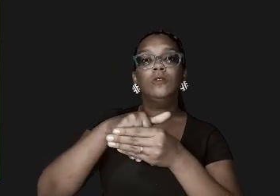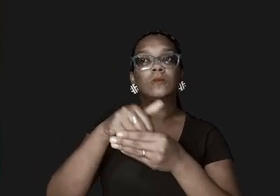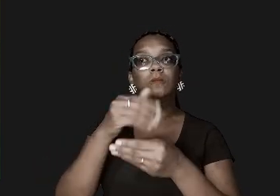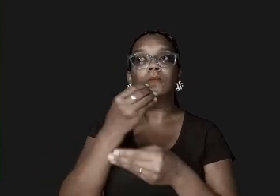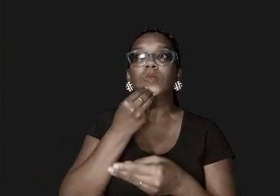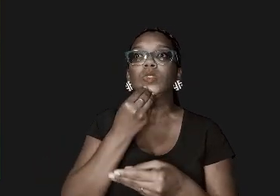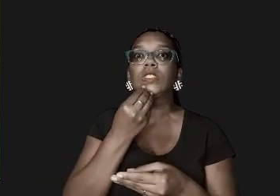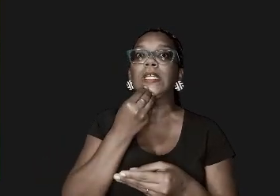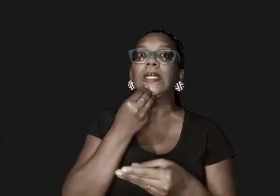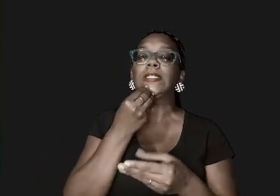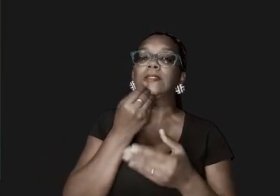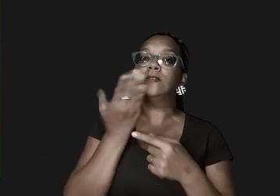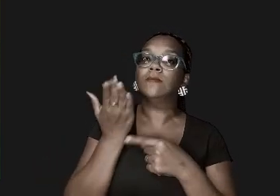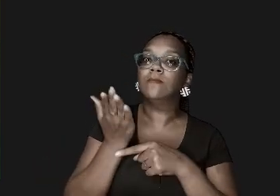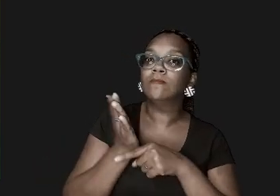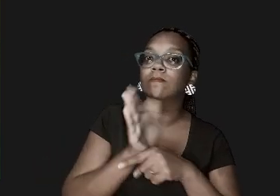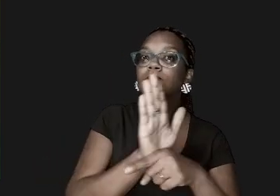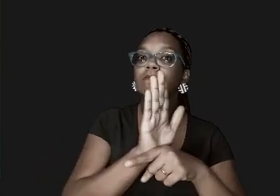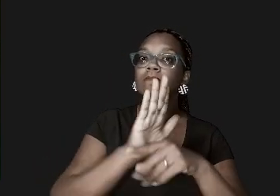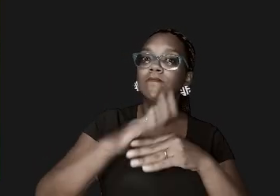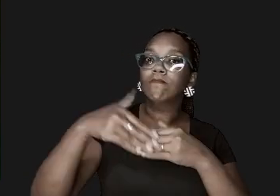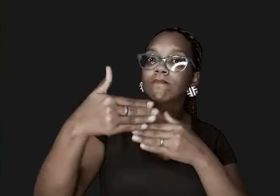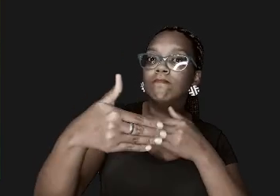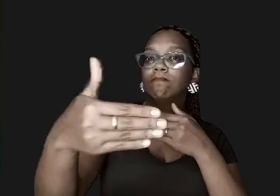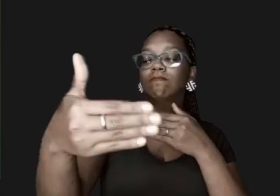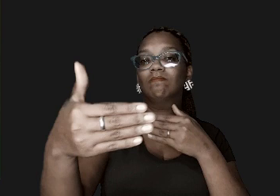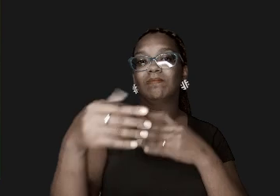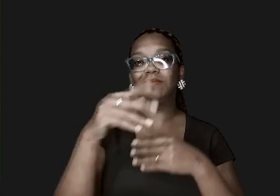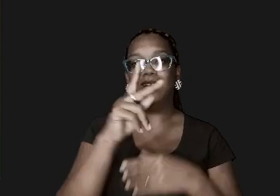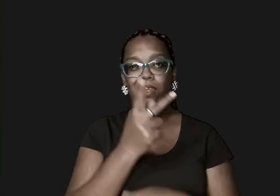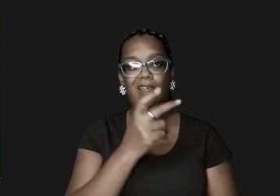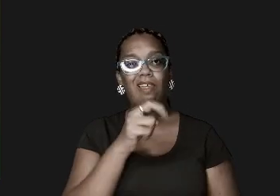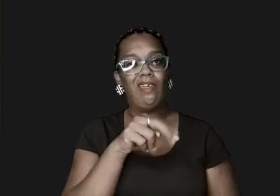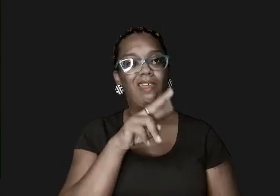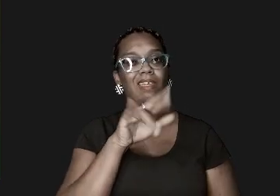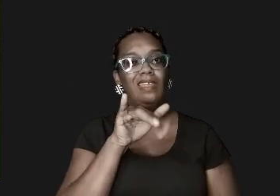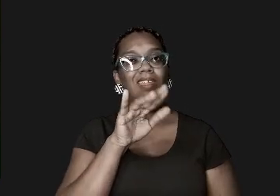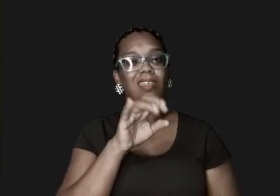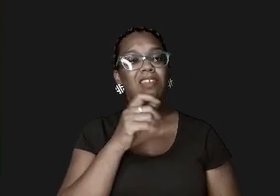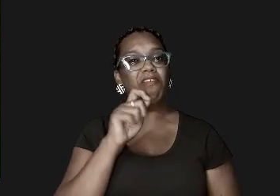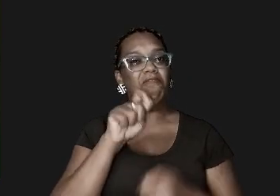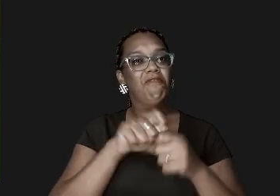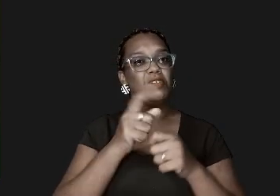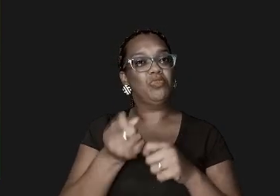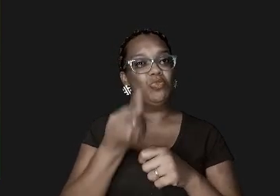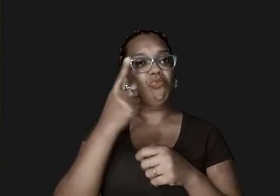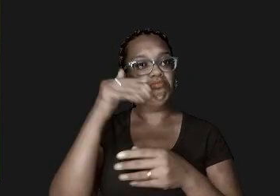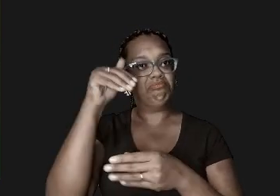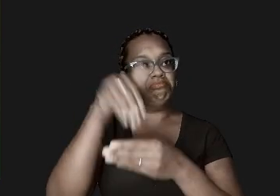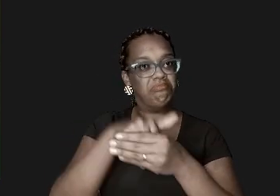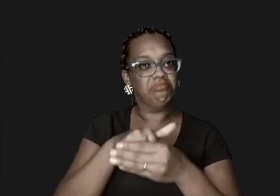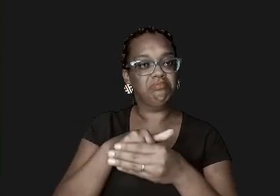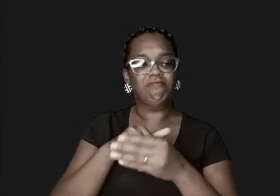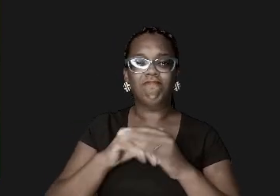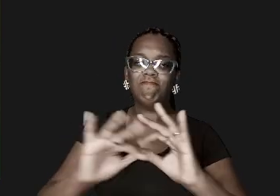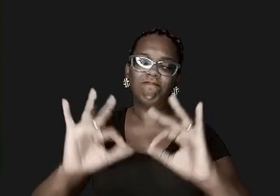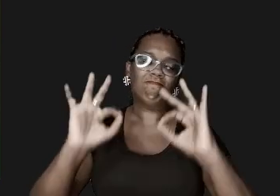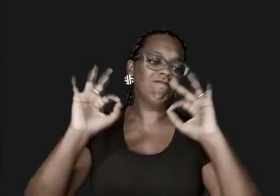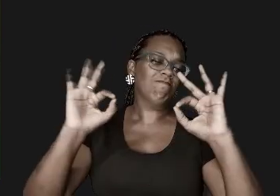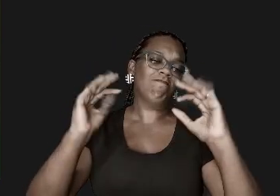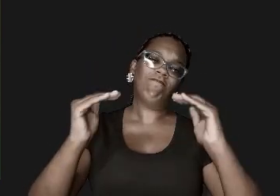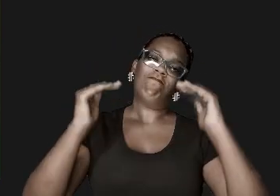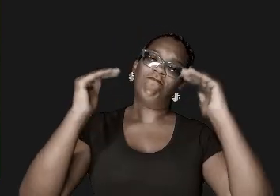por um voto que pudesse ali nortear os próximos casos e o Henrique fez um